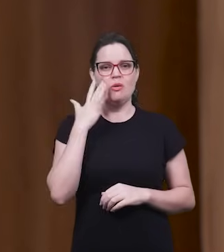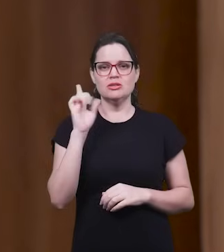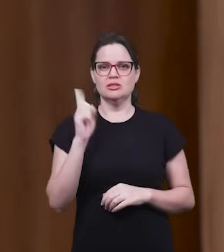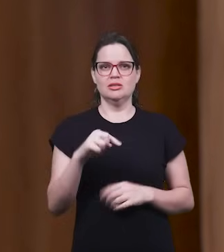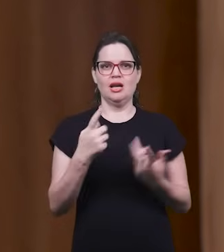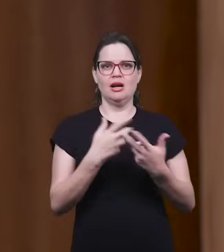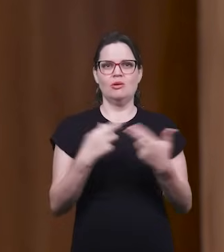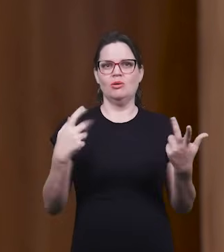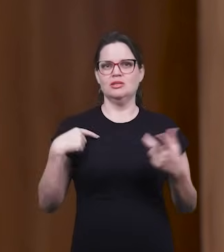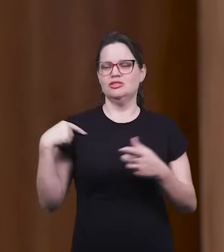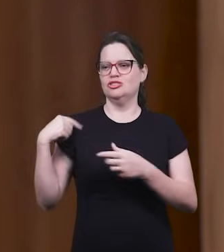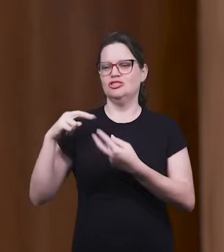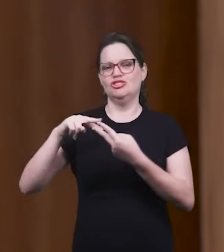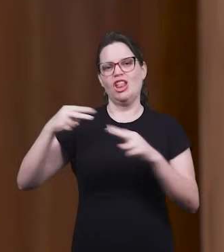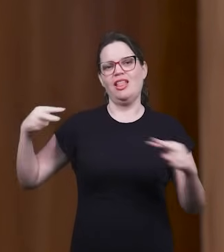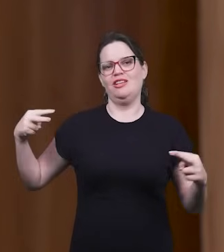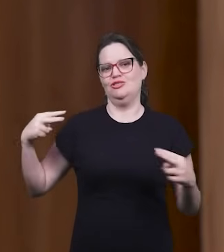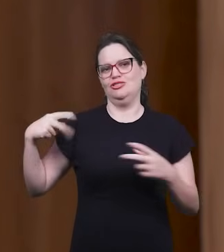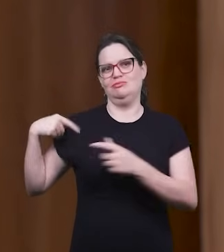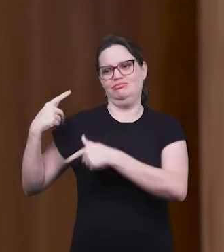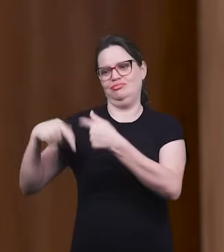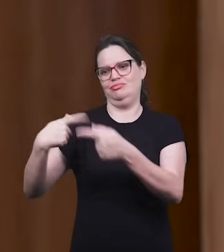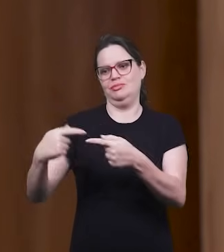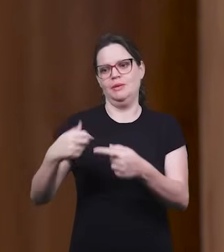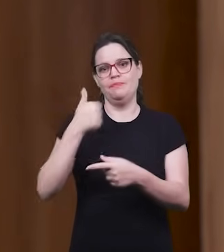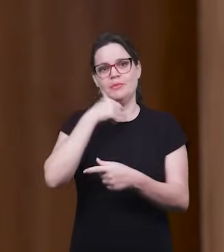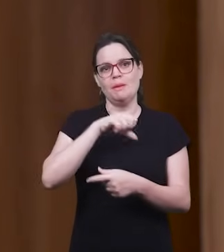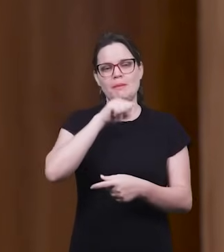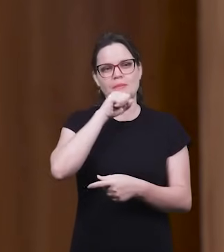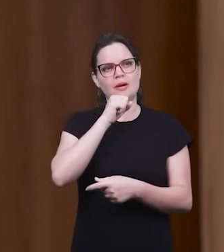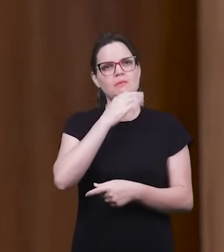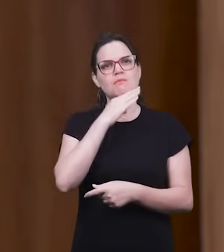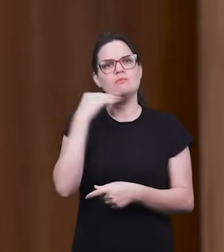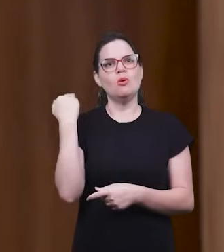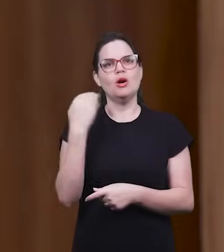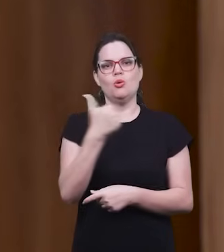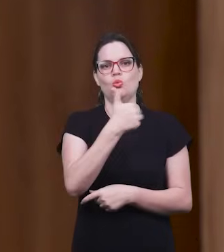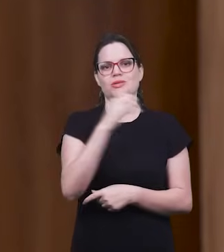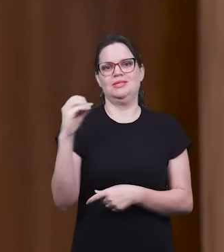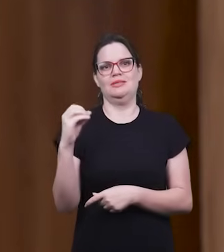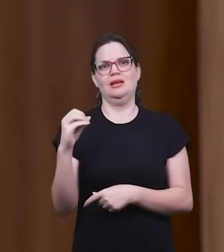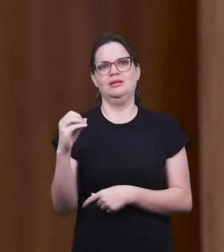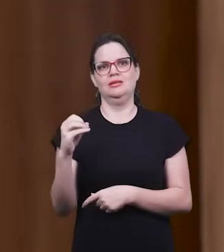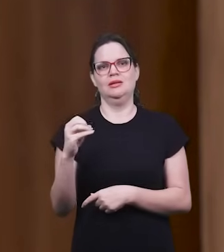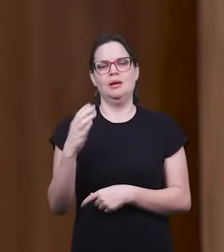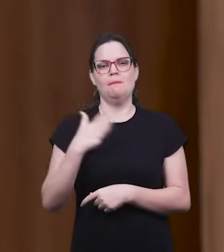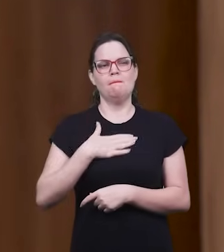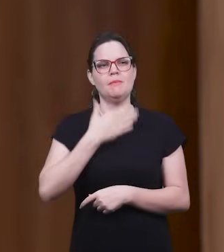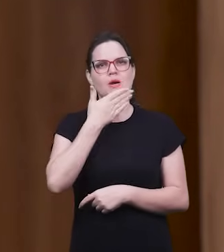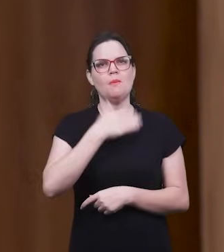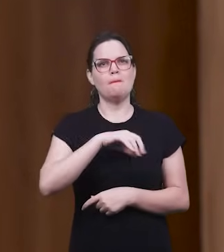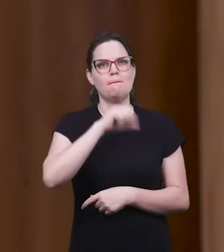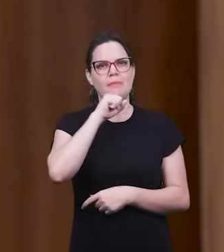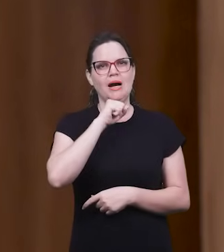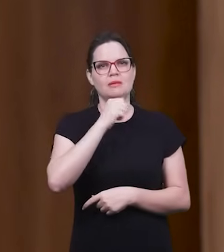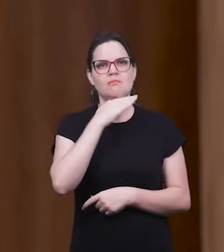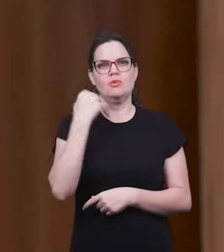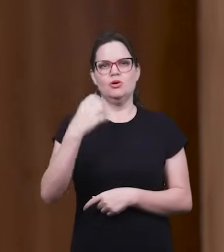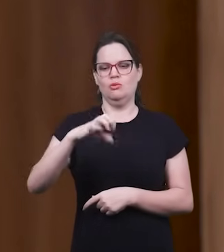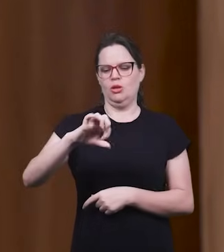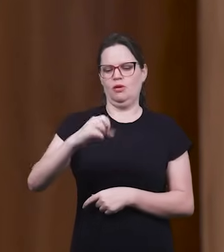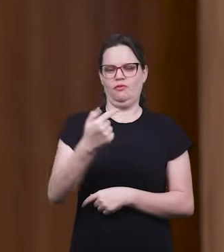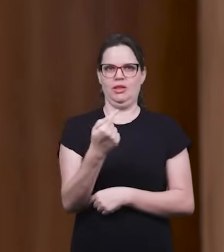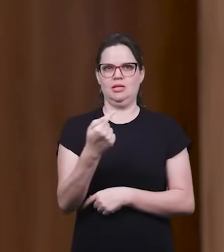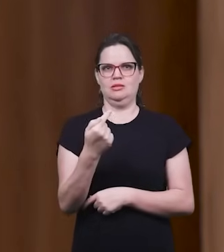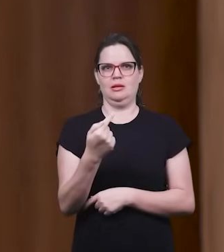de genética, né? Minha mãe morreu com 100 anos. Meu pai morreu com 97,